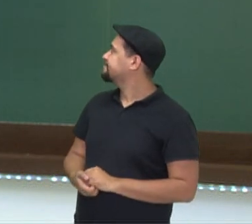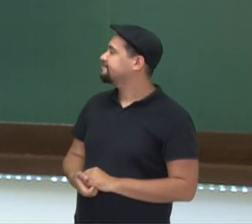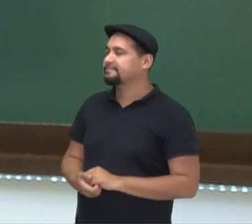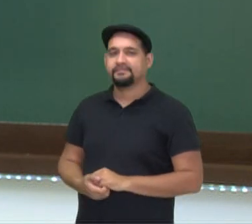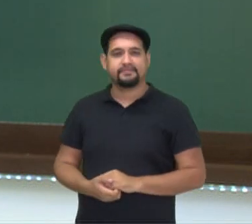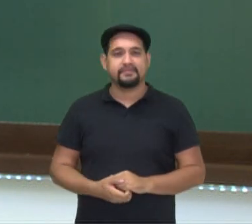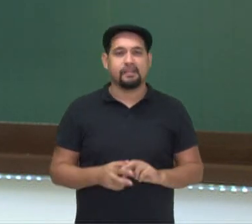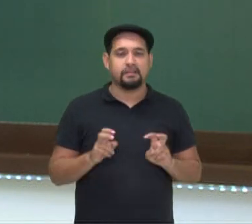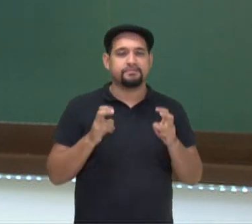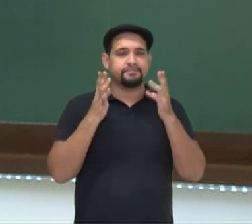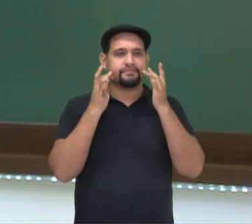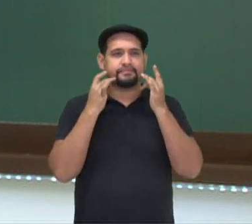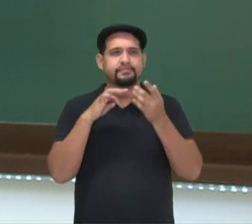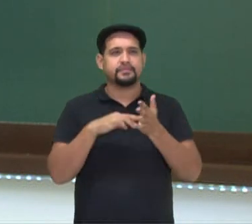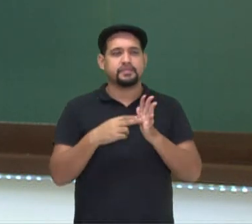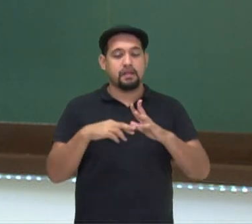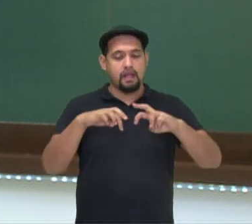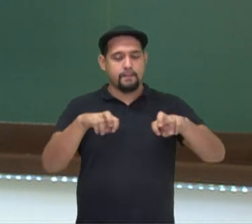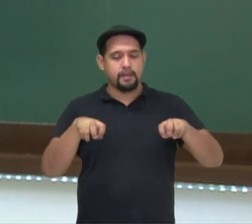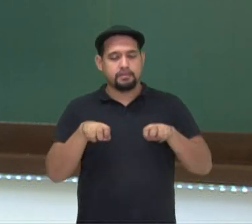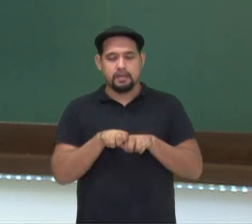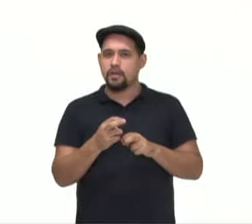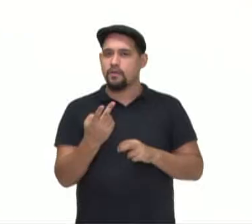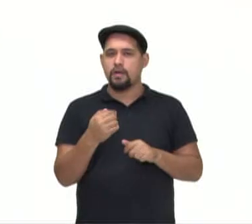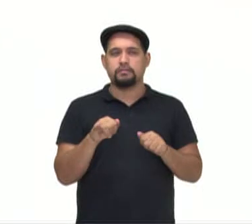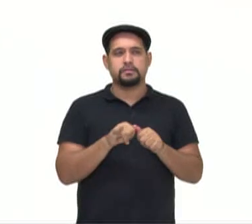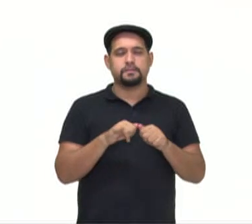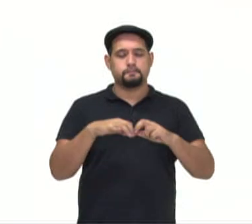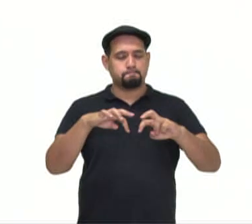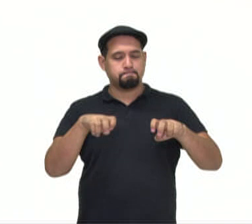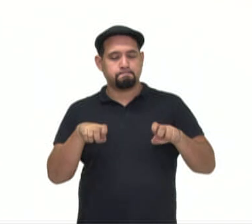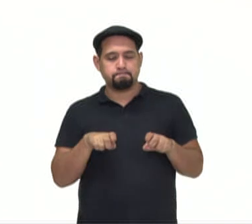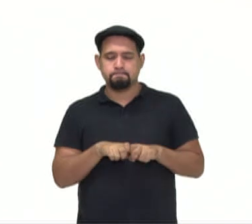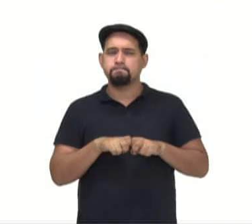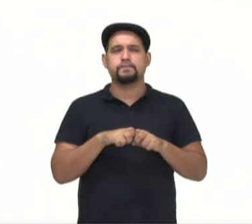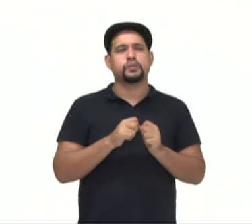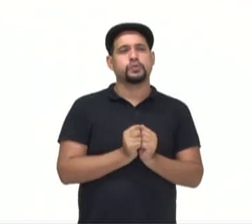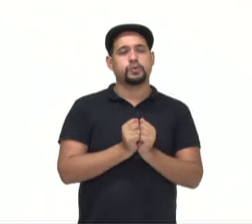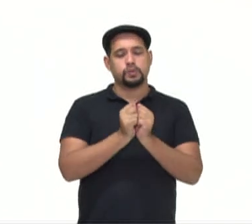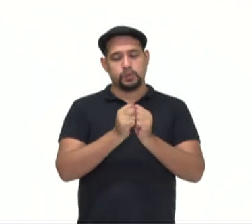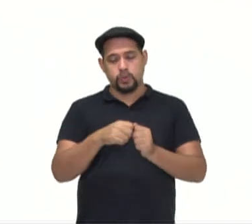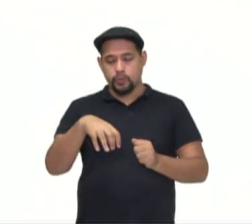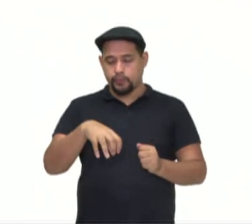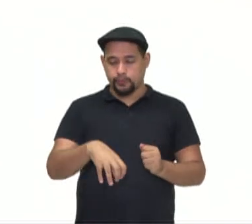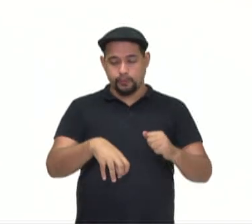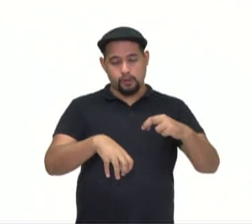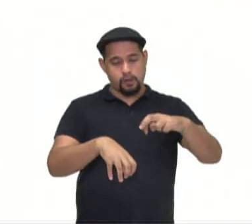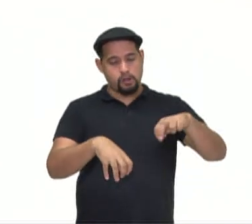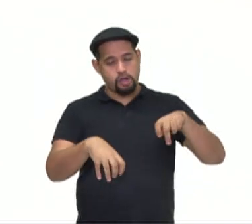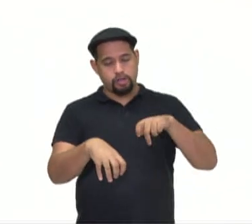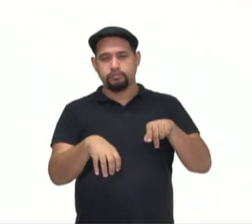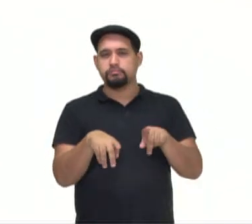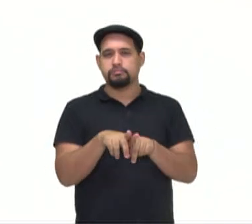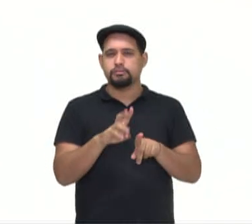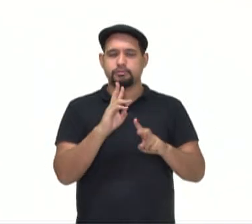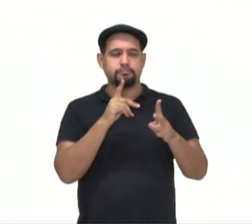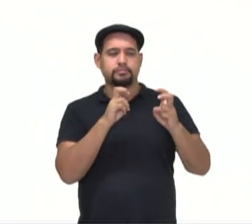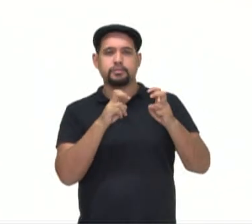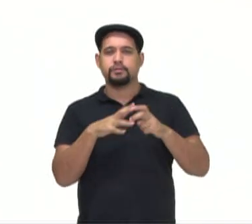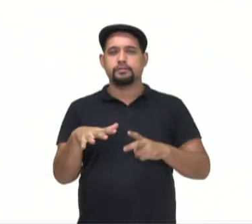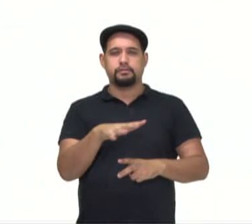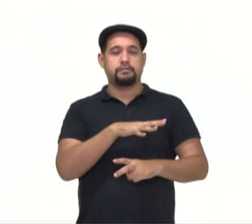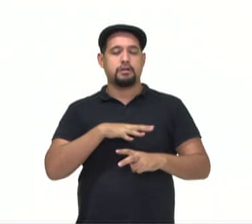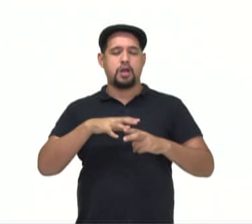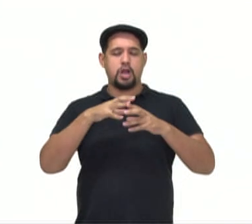era onde, então aqui, a plateia, mesma coisa, aqui ao redor, o palco aqui embaixo, no centro, Então, a gente vê que é um espaço